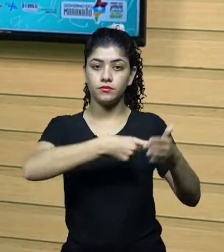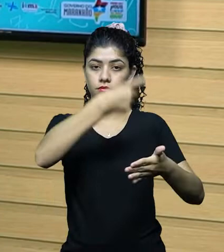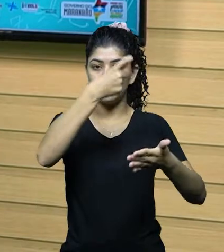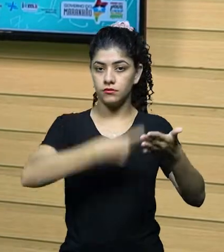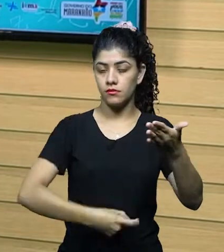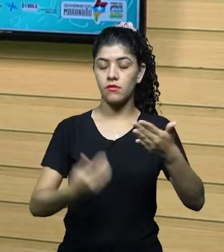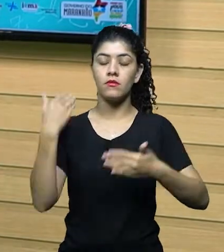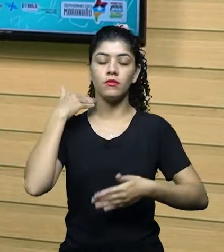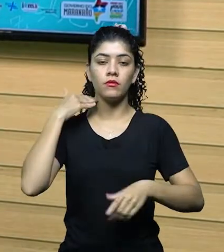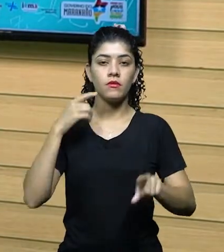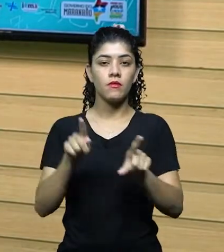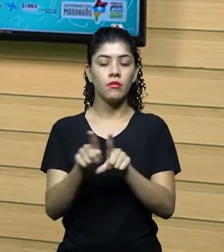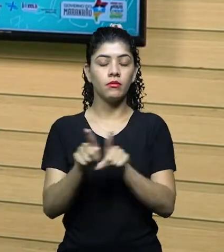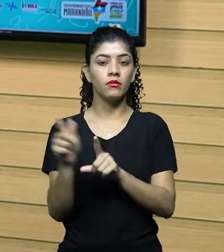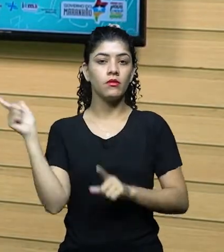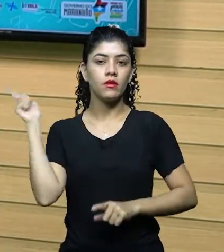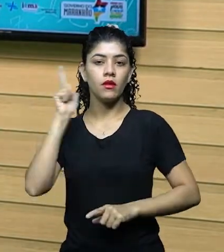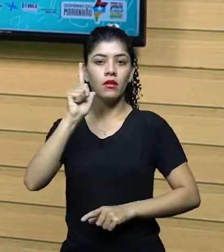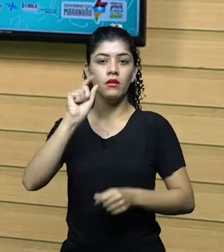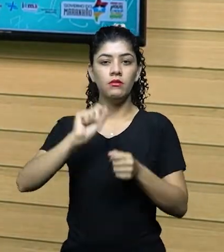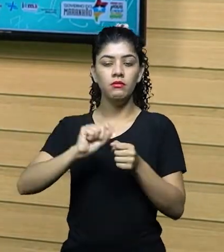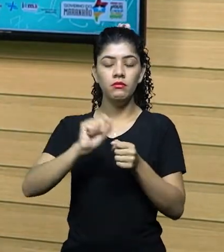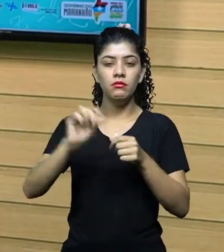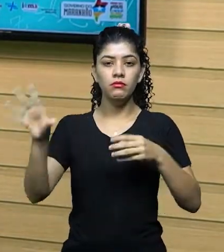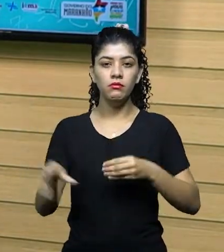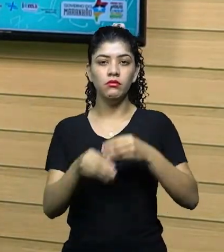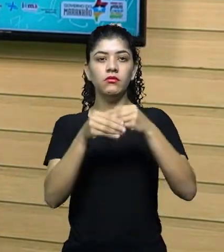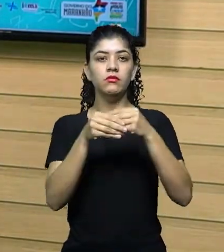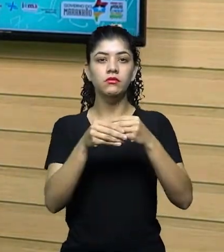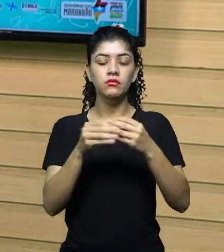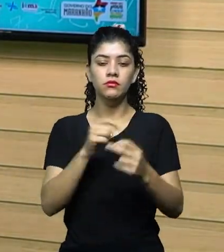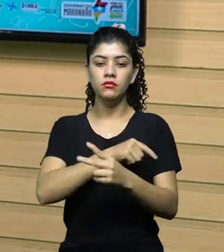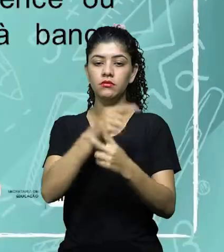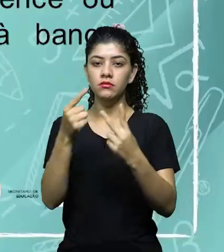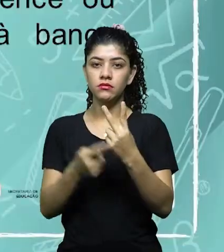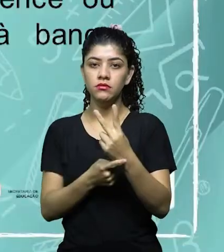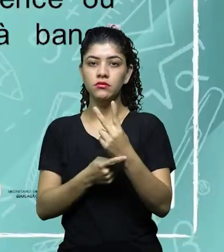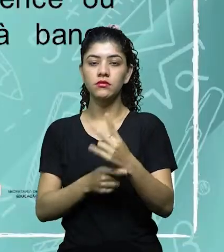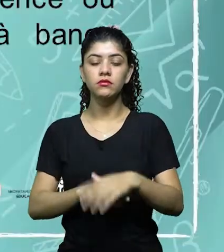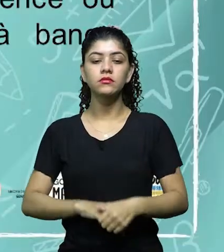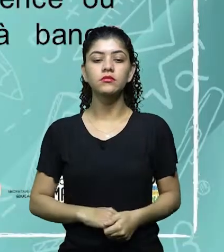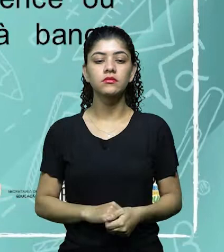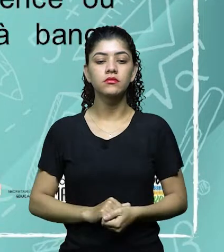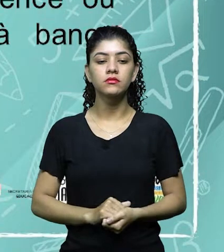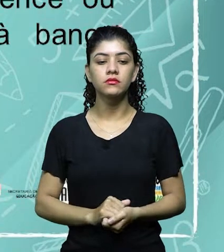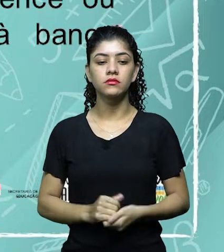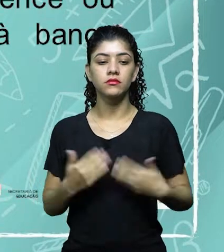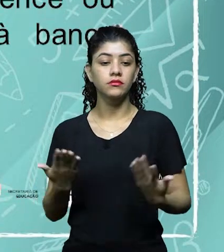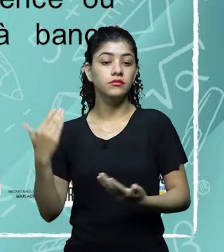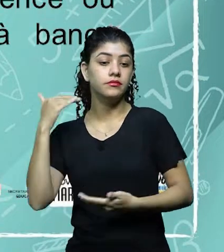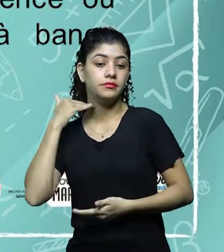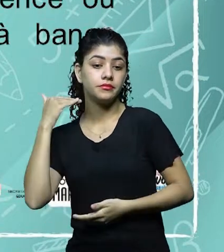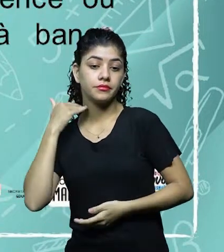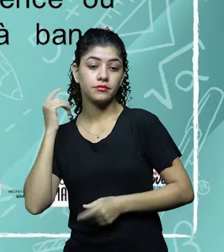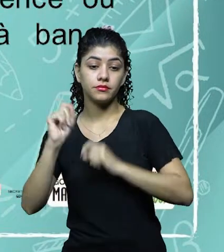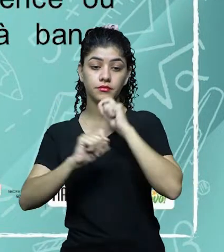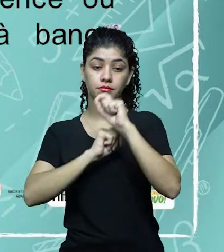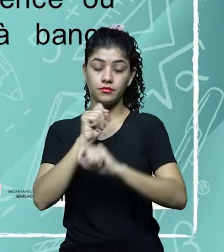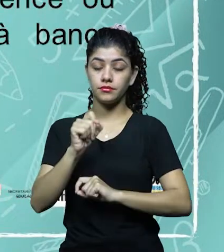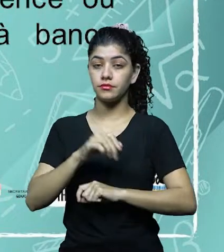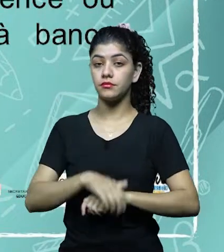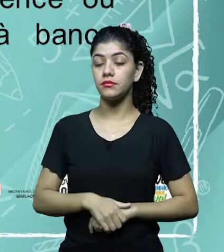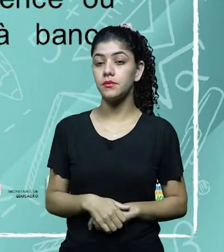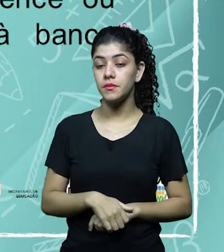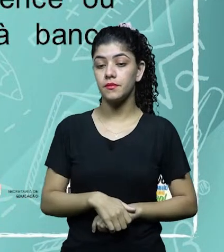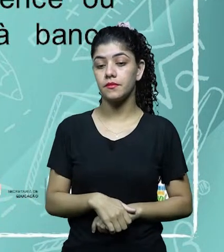da empresa, você também consegue fazer uma junção dessas duas vertentes. Bancário, por sua vez, é um adjetivo